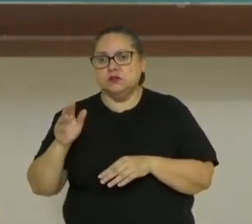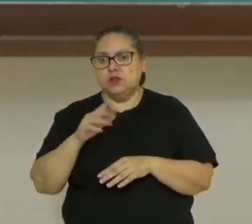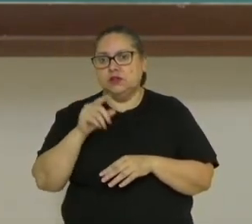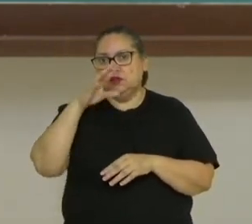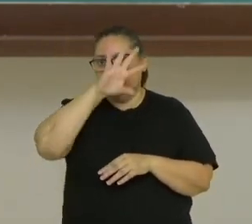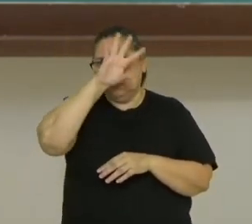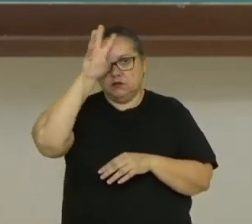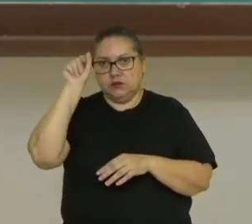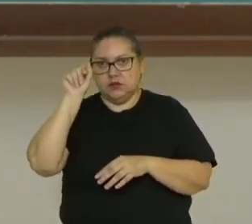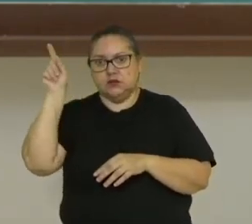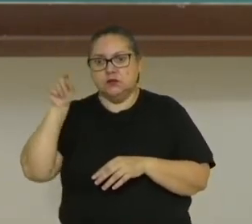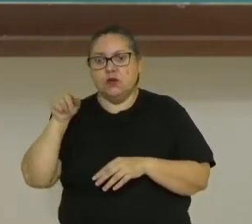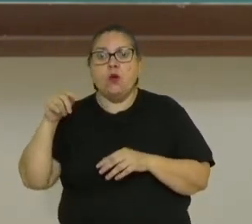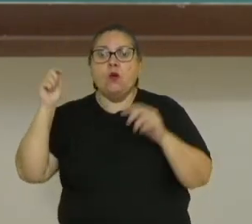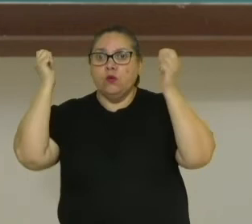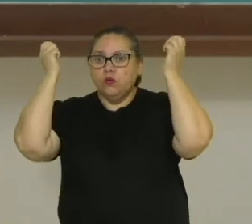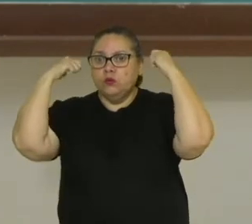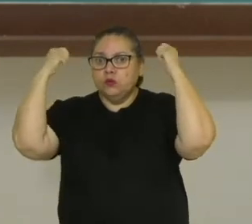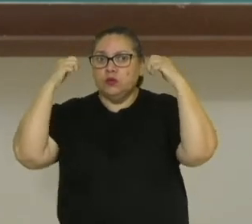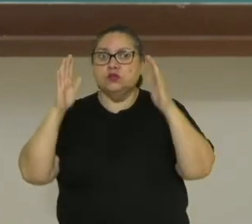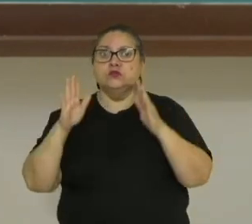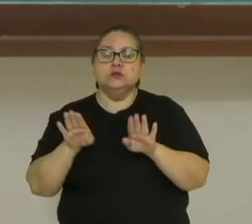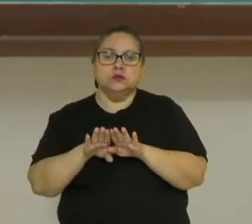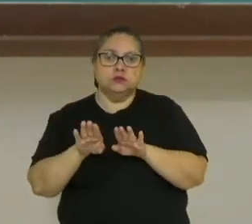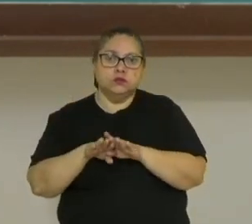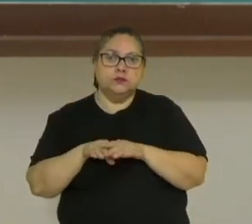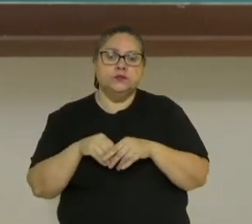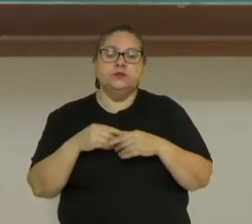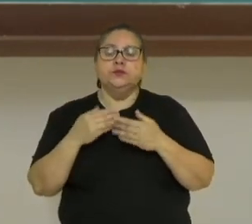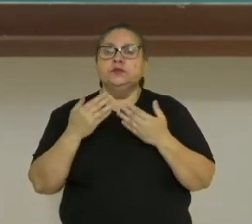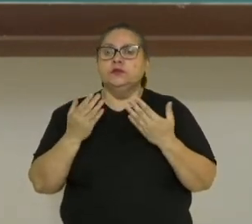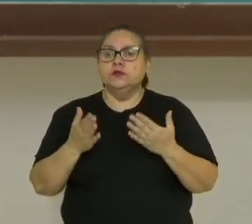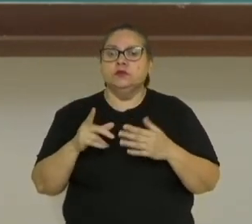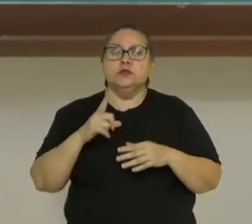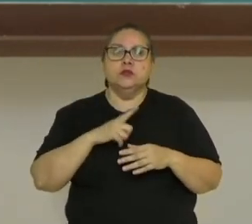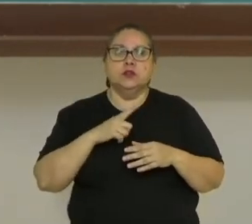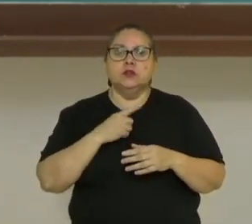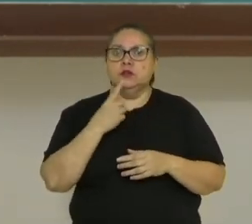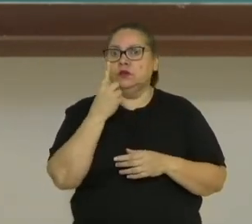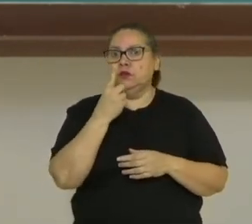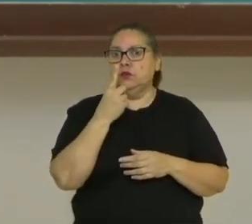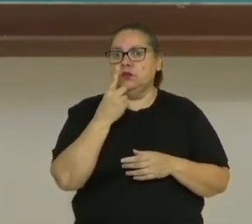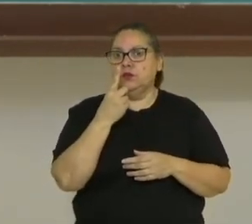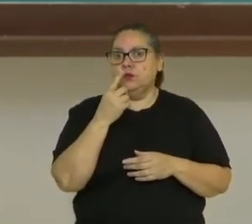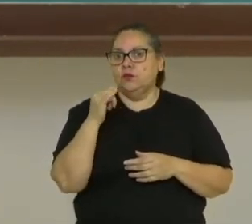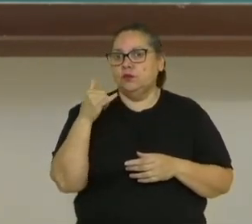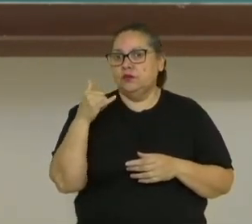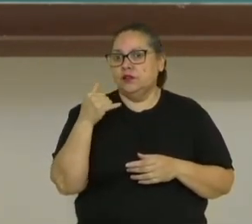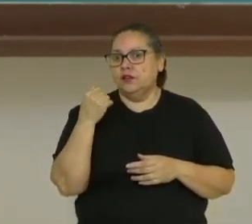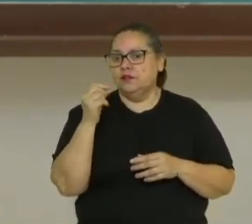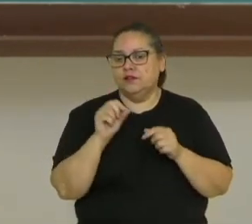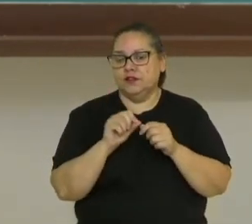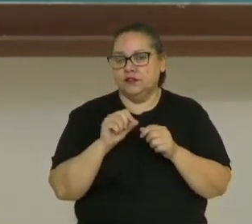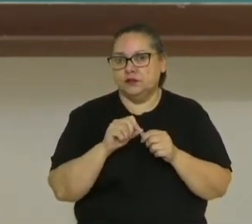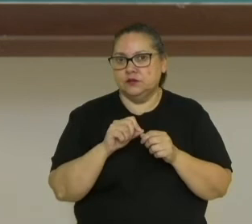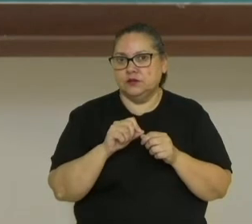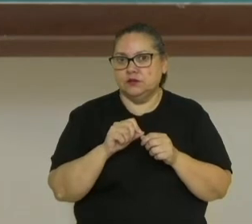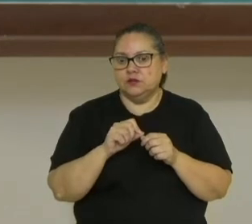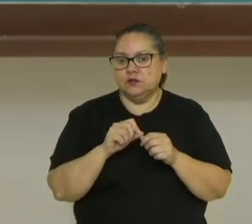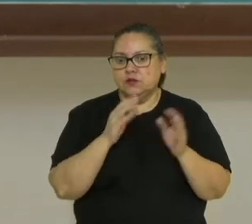Manaus, ou lá no México. E é aí que nós temos um aparelho celular sendo feito. Então,